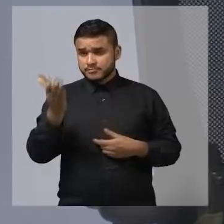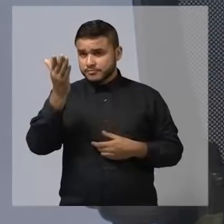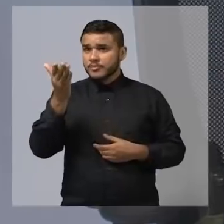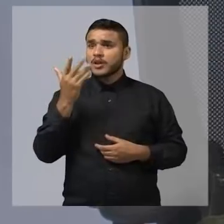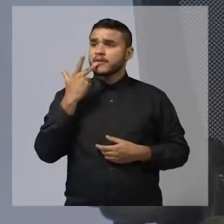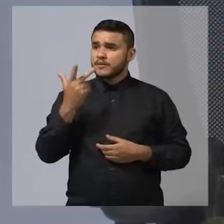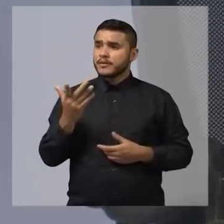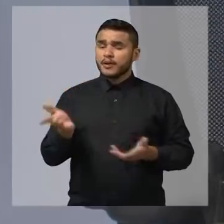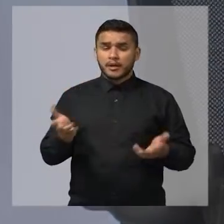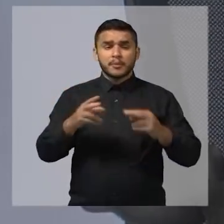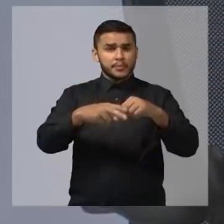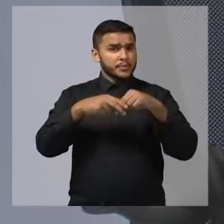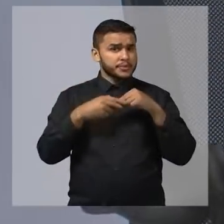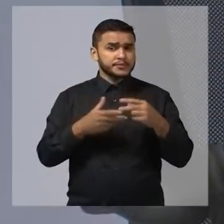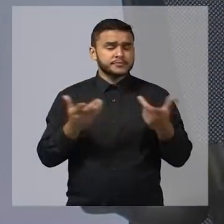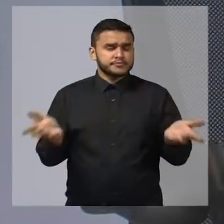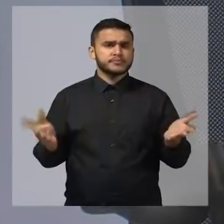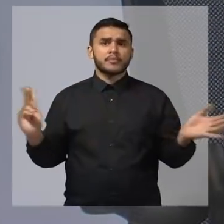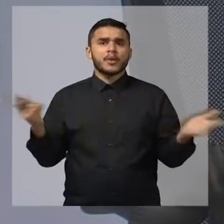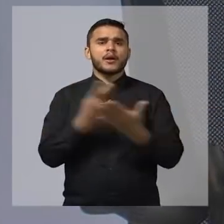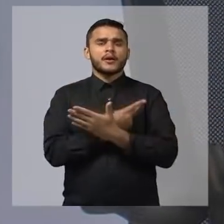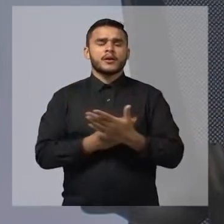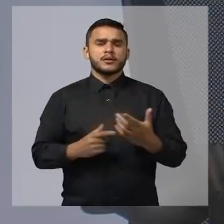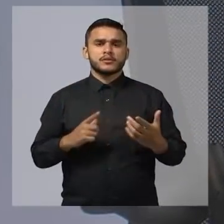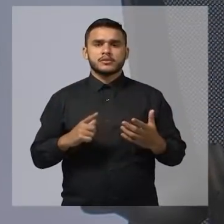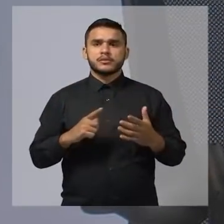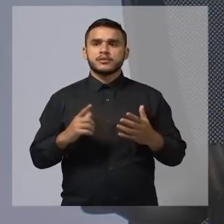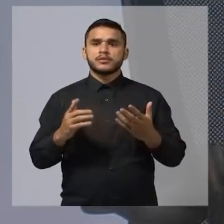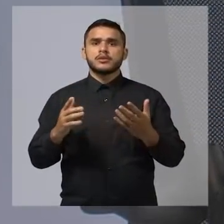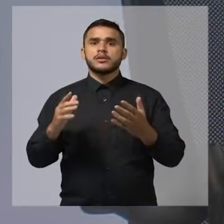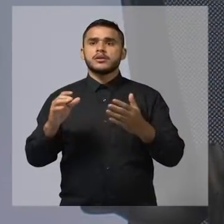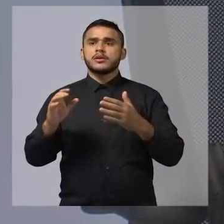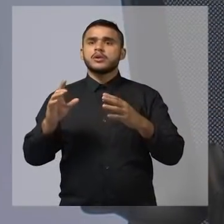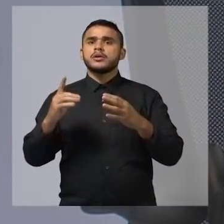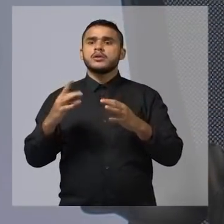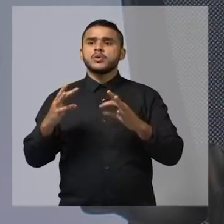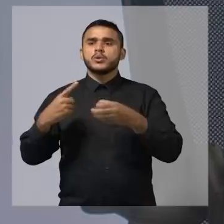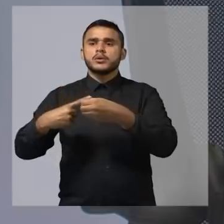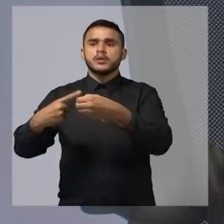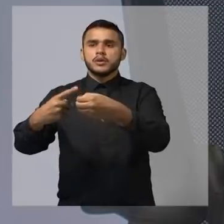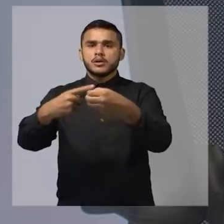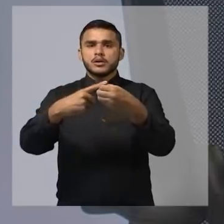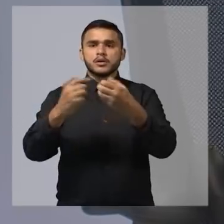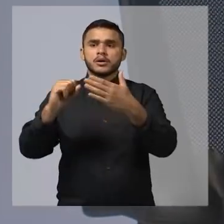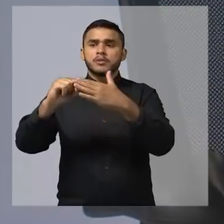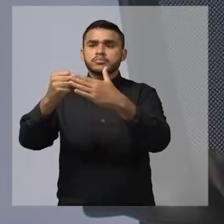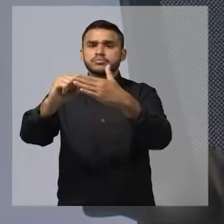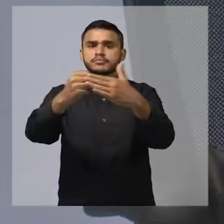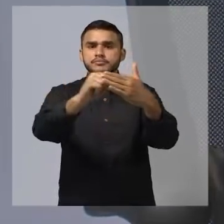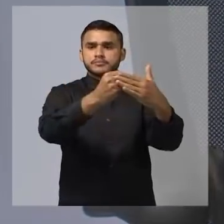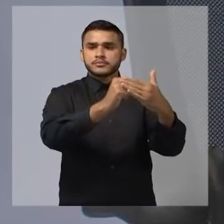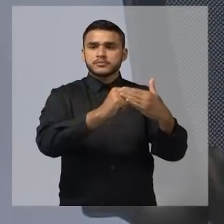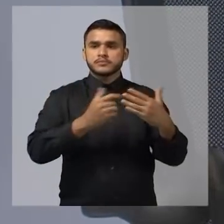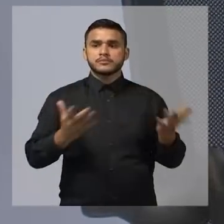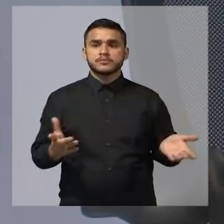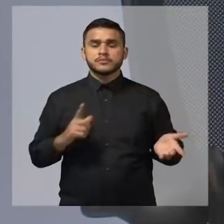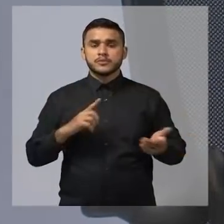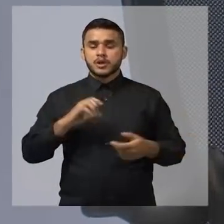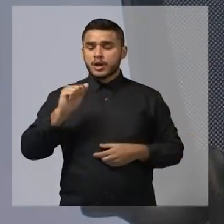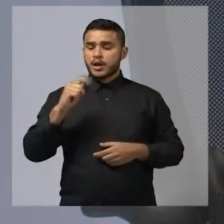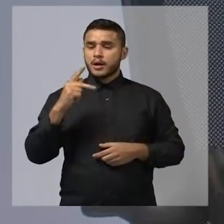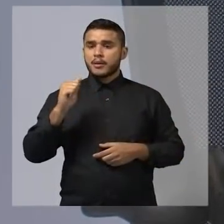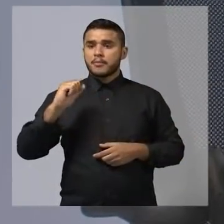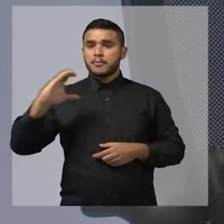várias unidades, eu já tenho 7 unidades prontas para instalar a APAC, né, que é a autogestão, né, da Associação de Proteção aos